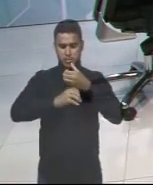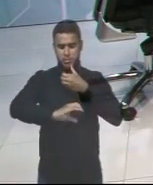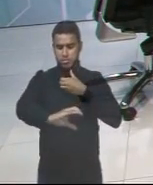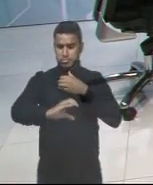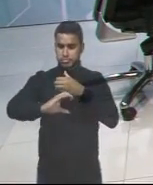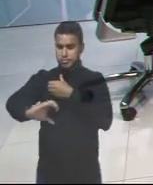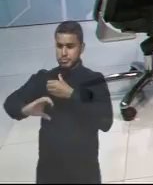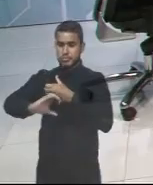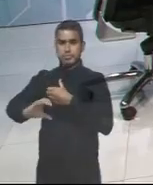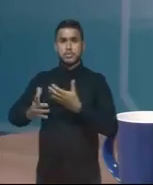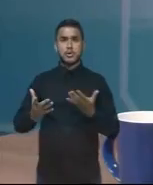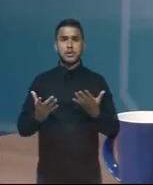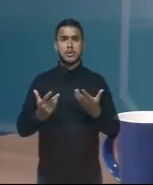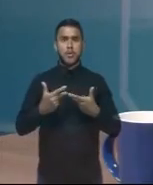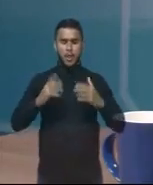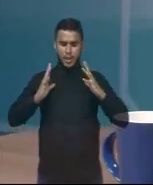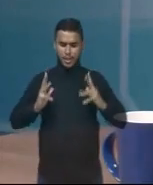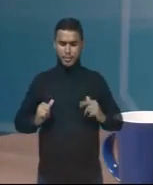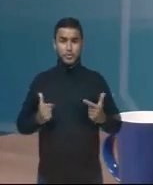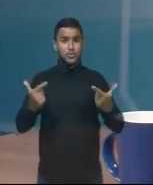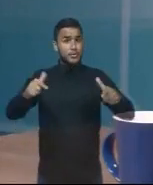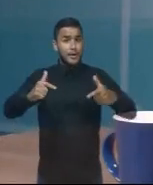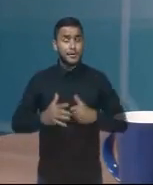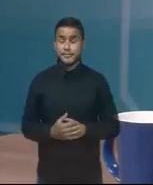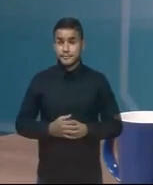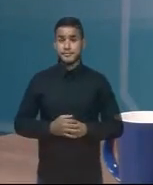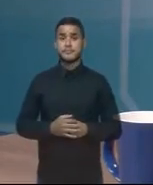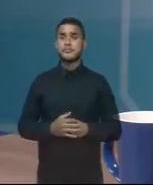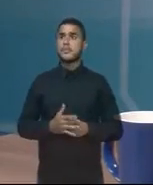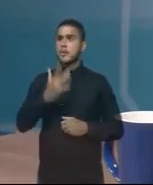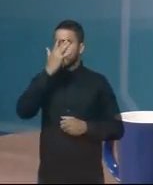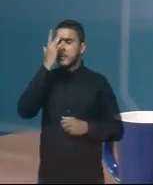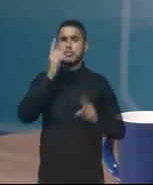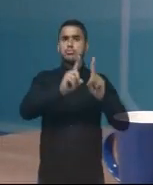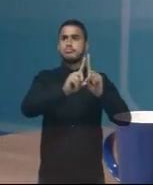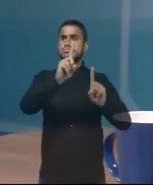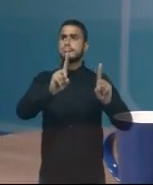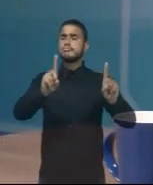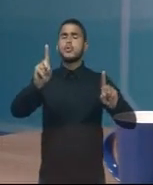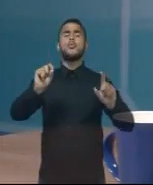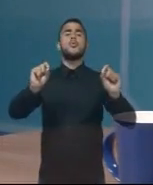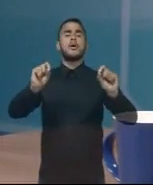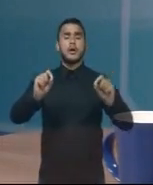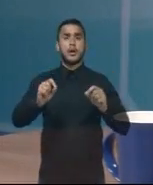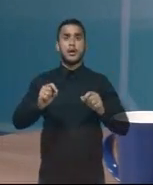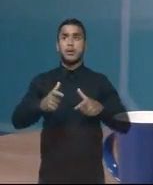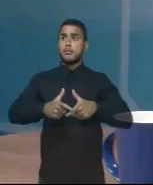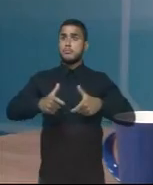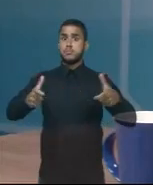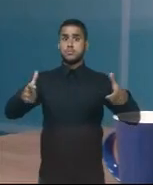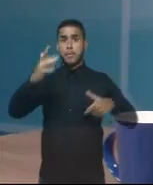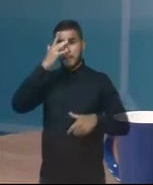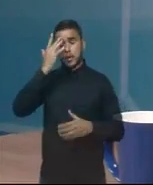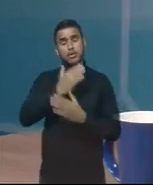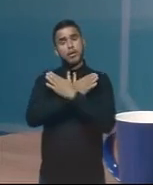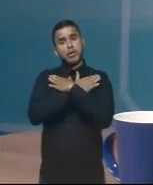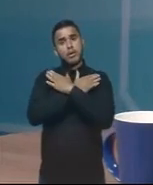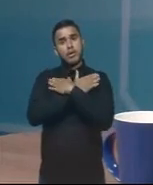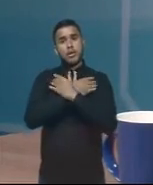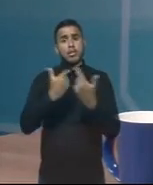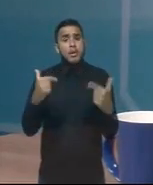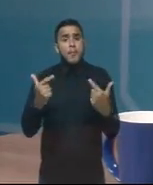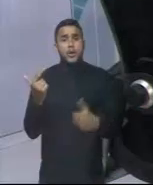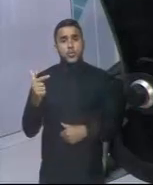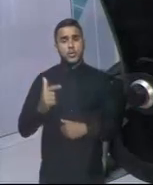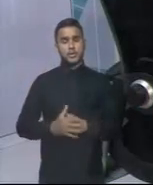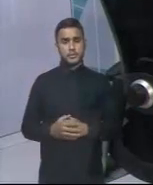resolvidos. Os índices de desemprego crescem assustadoramente. A elite cada vez mais